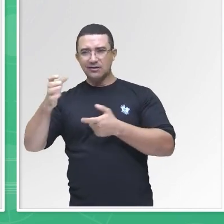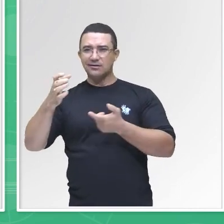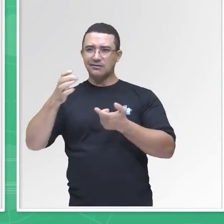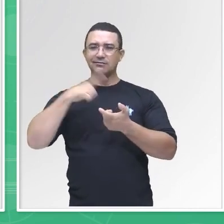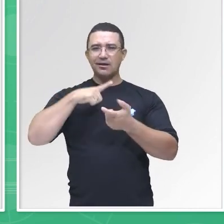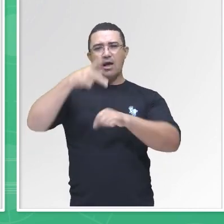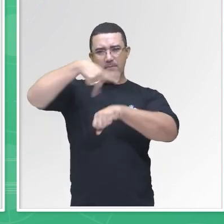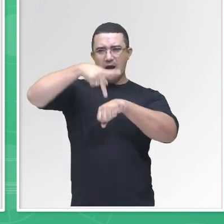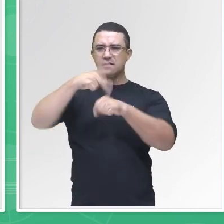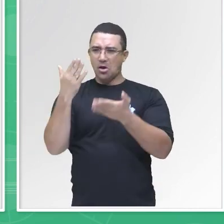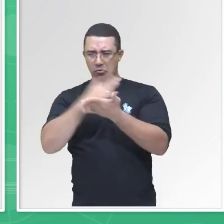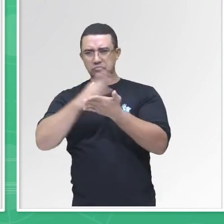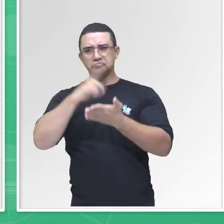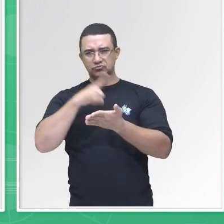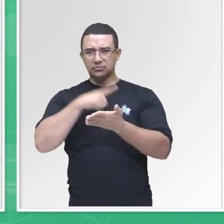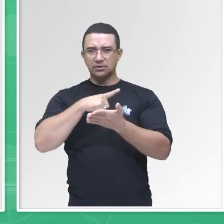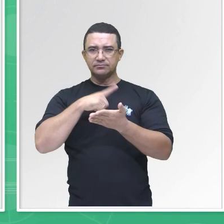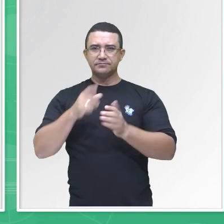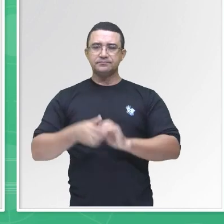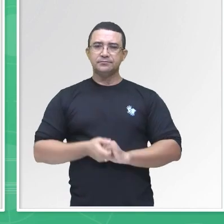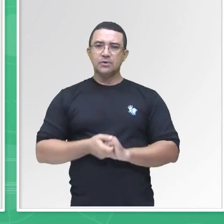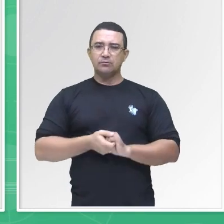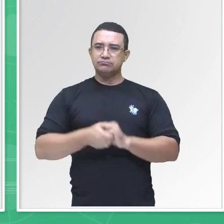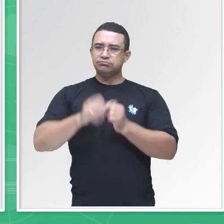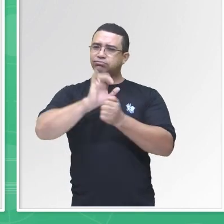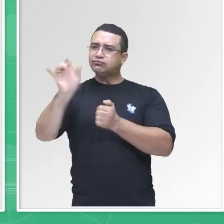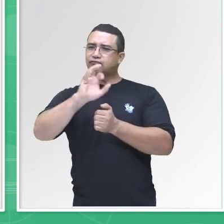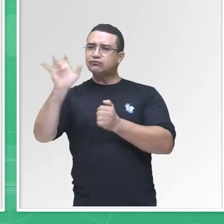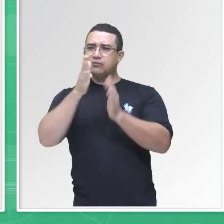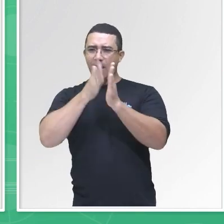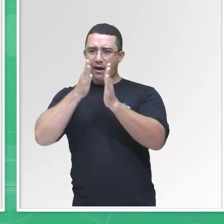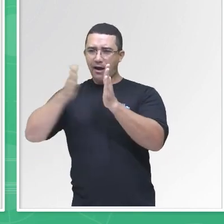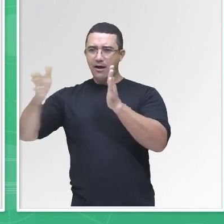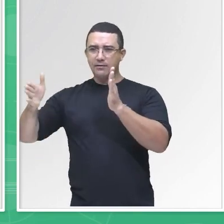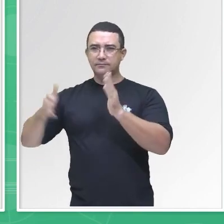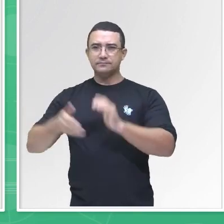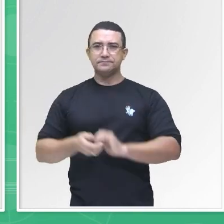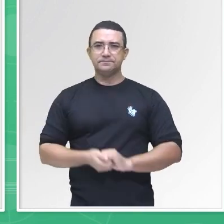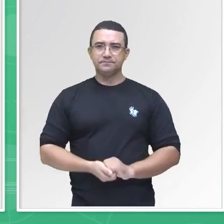N, la A, la